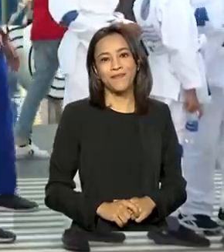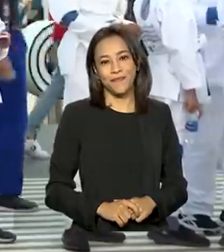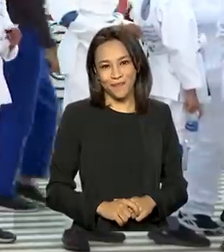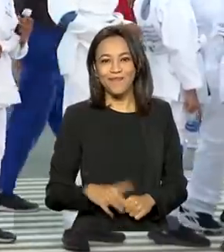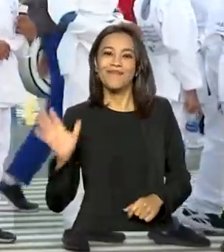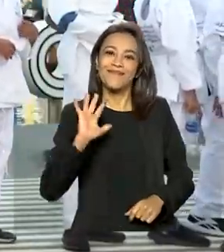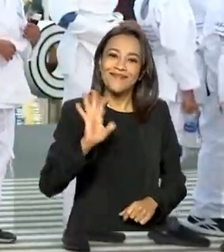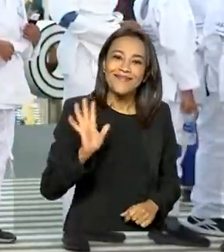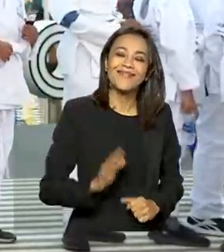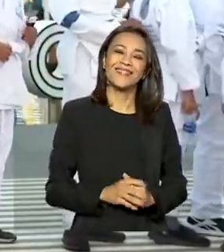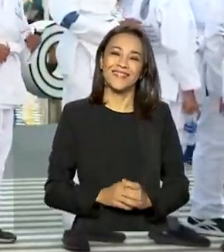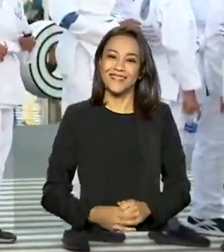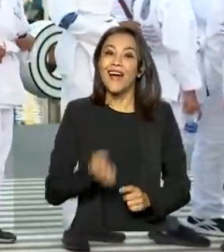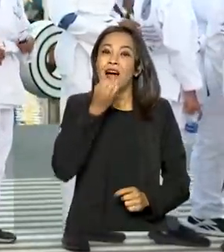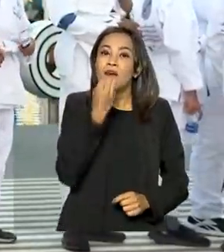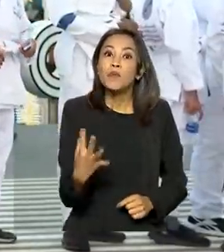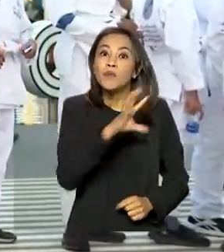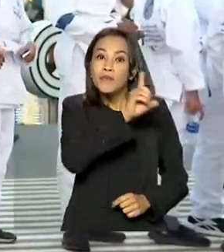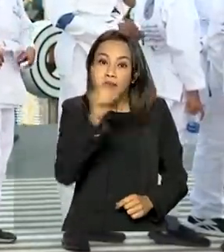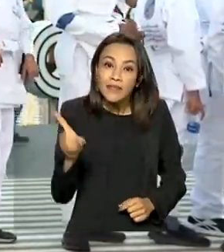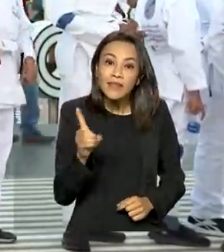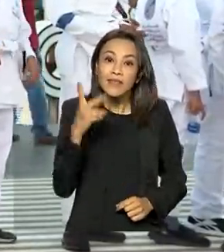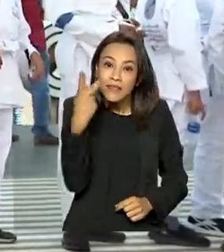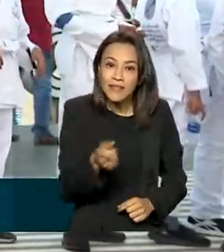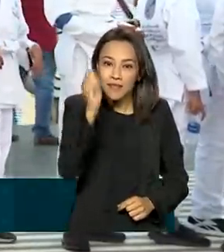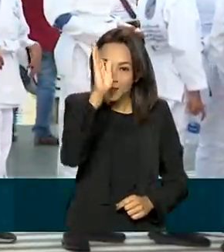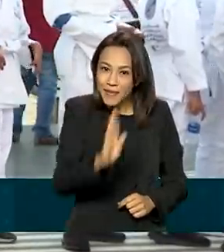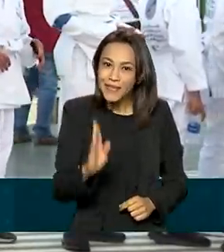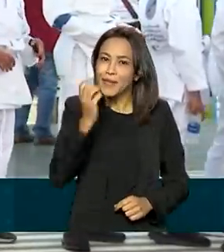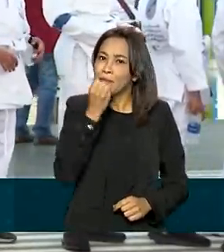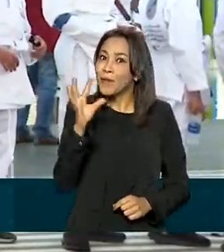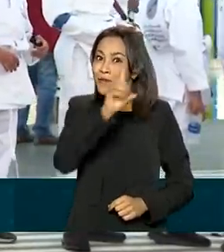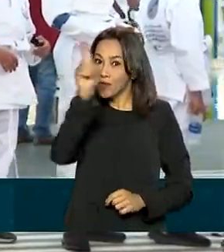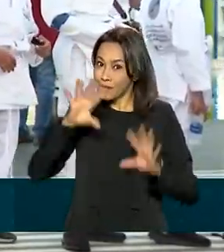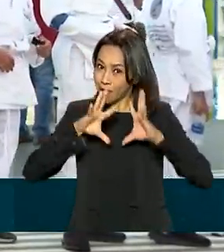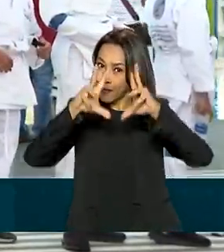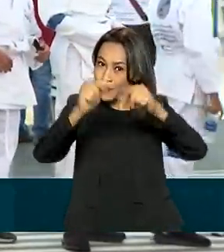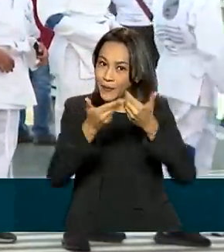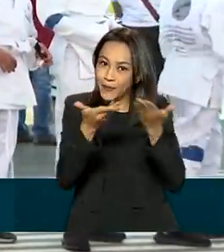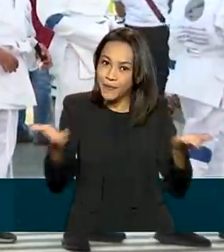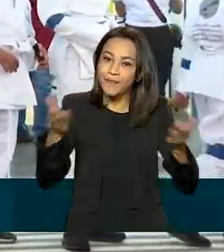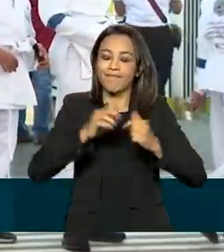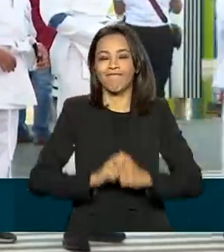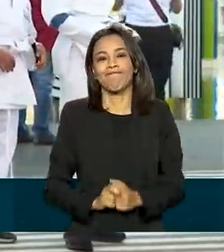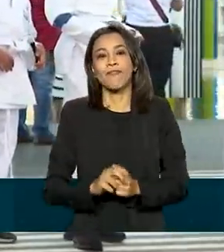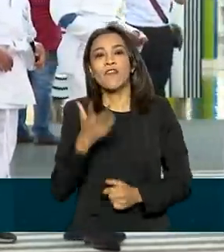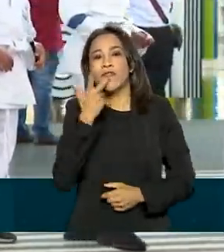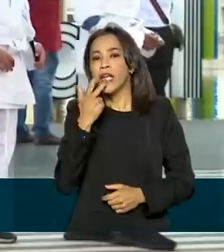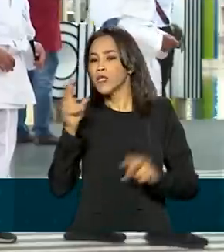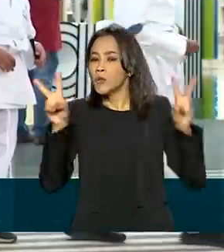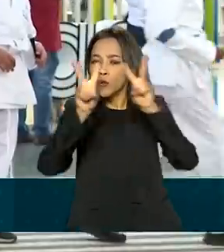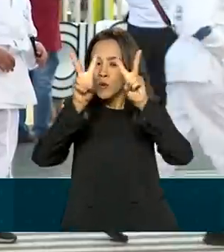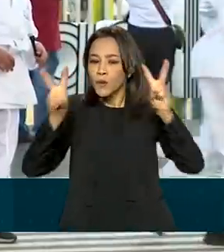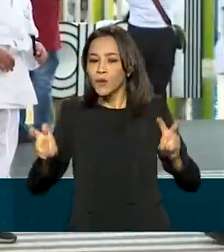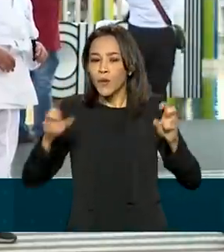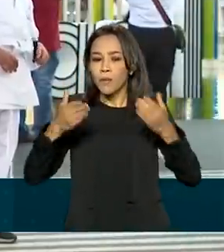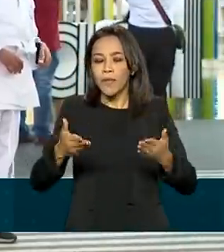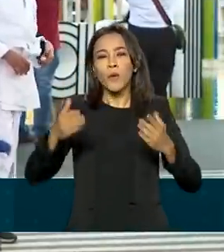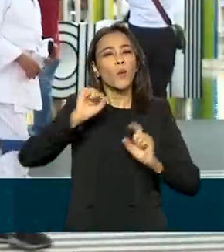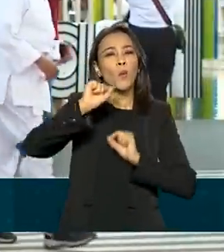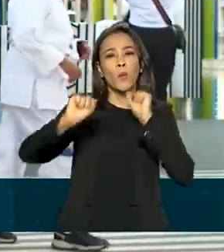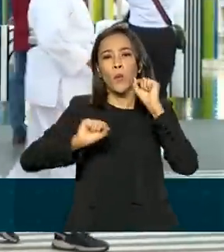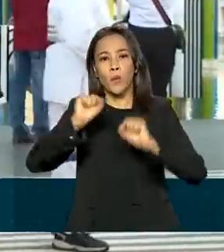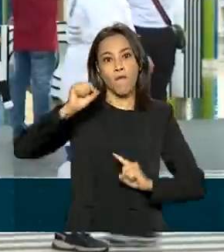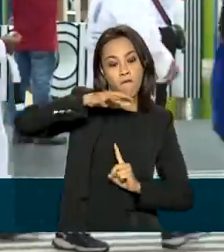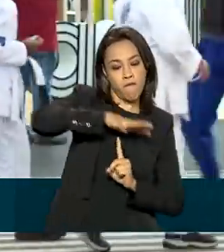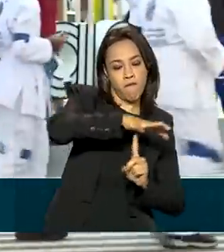Oi Oi Renata bom dia para você aí no Brasil Bom dia para todo mundo a gente começa a falando aqui da Dubai uma